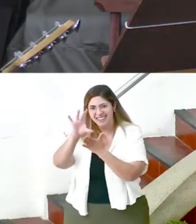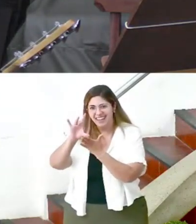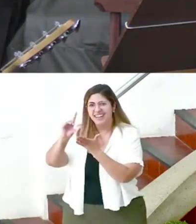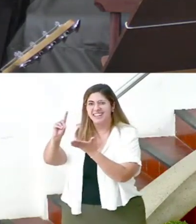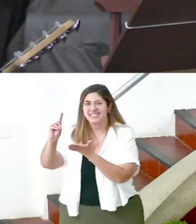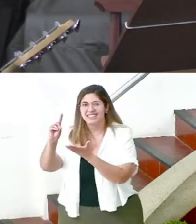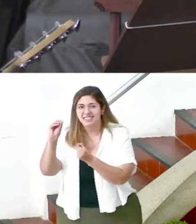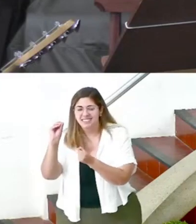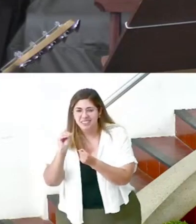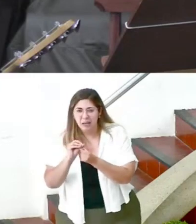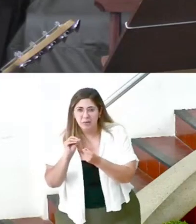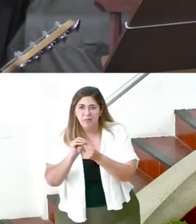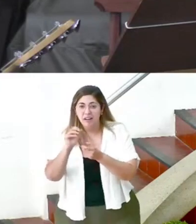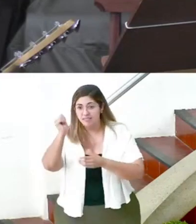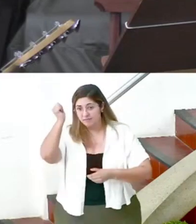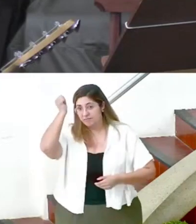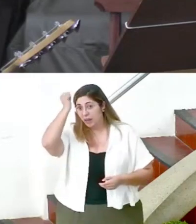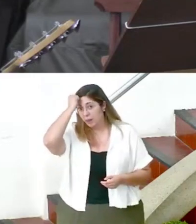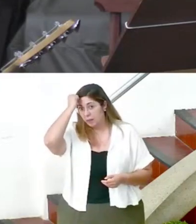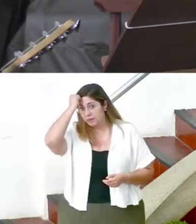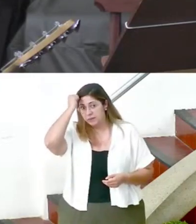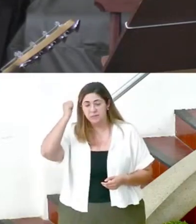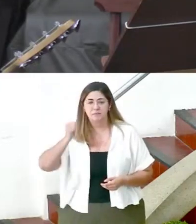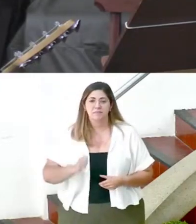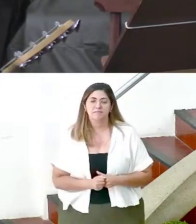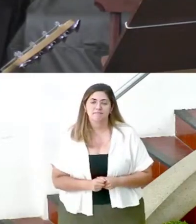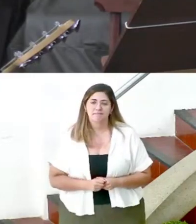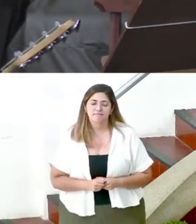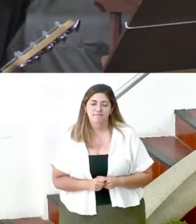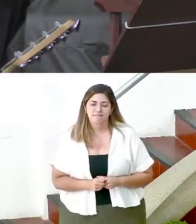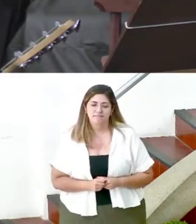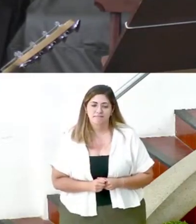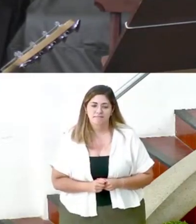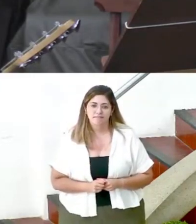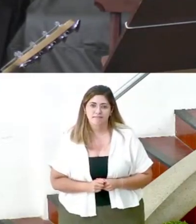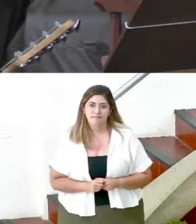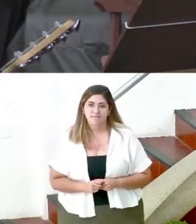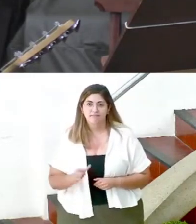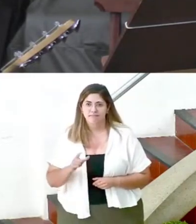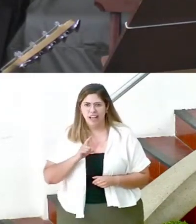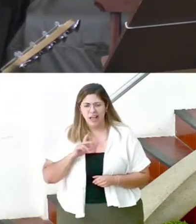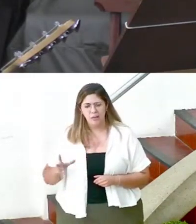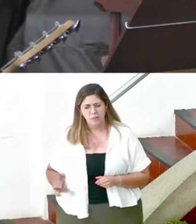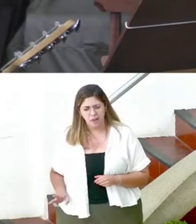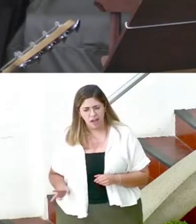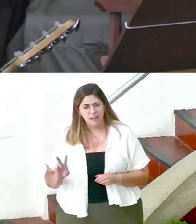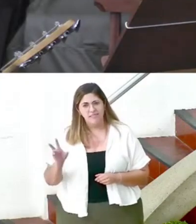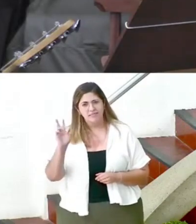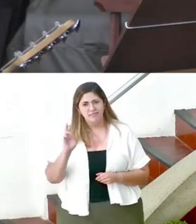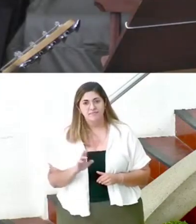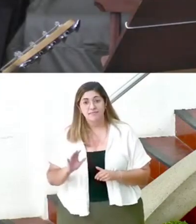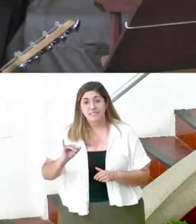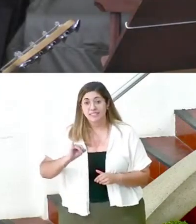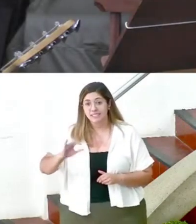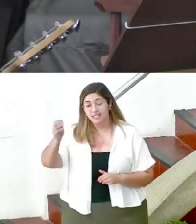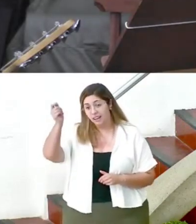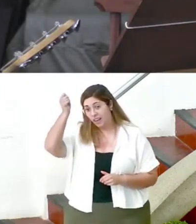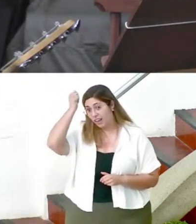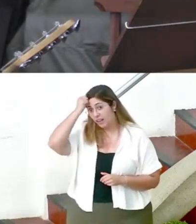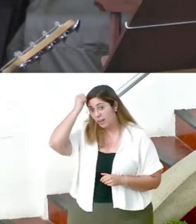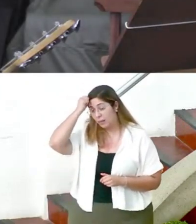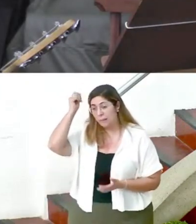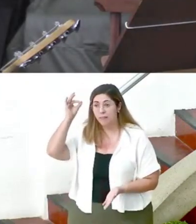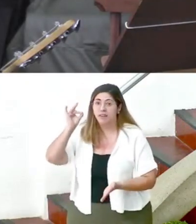passa pelo genuíno arrependimento. Sem arrepender-se, nós achamos que temos valor. Sem arrepender de verdade